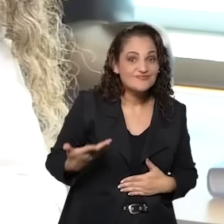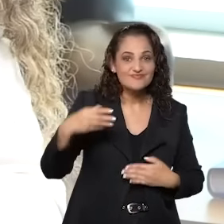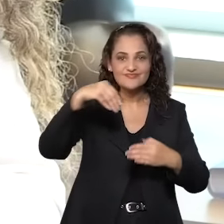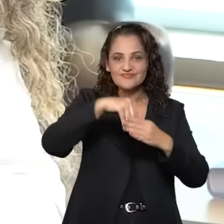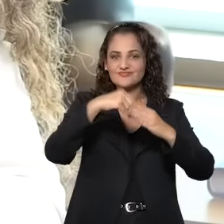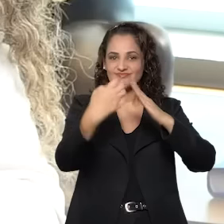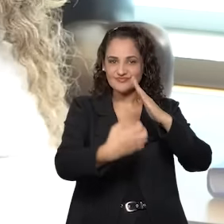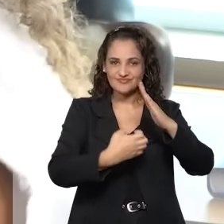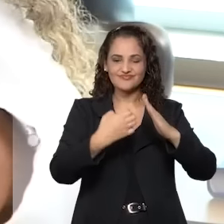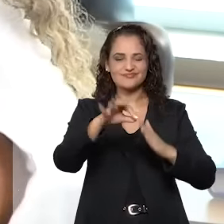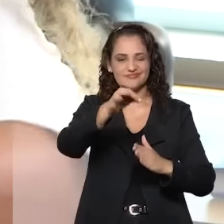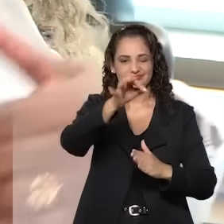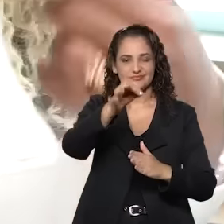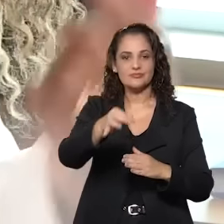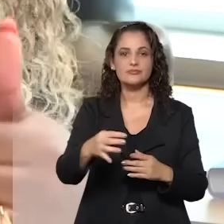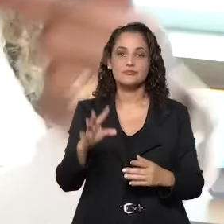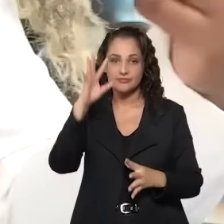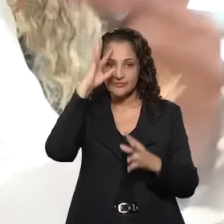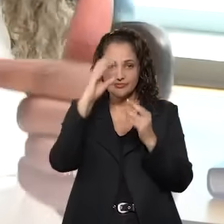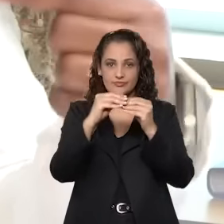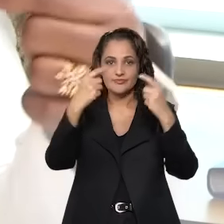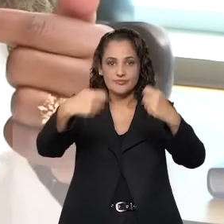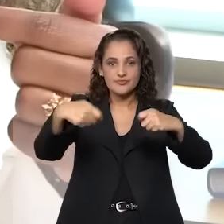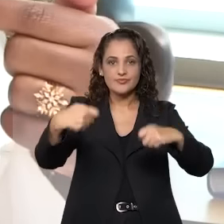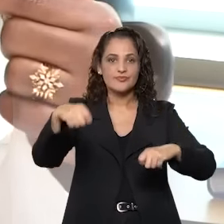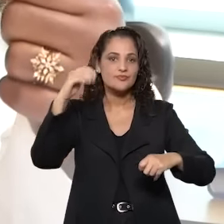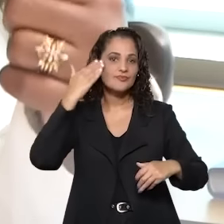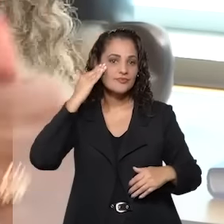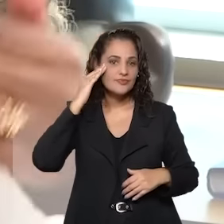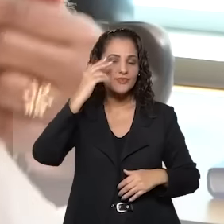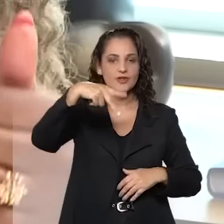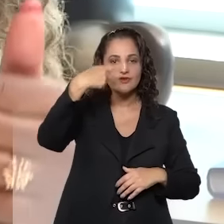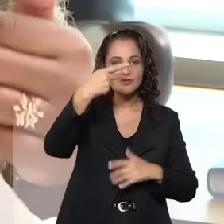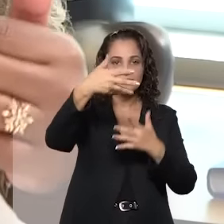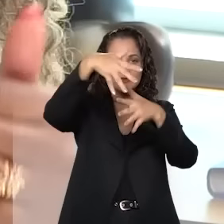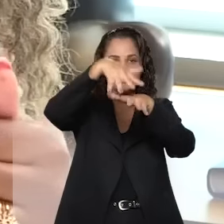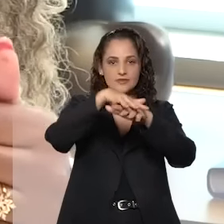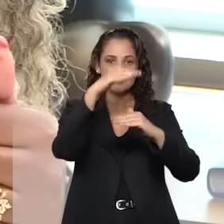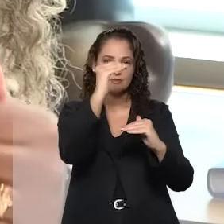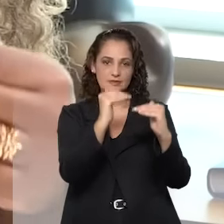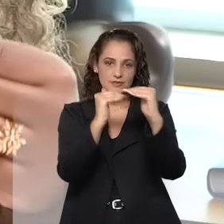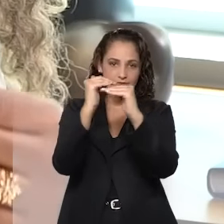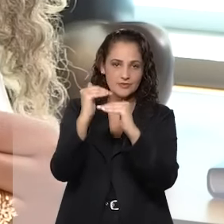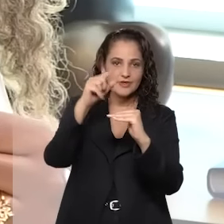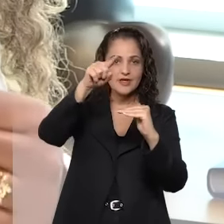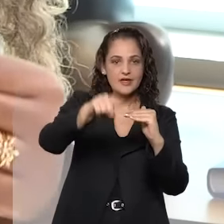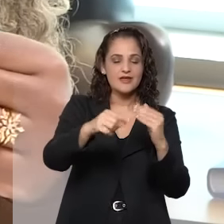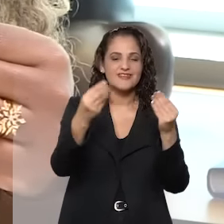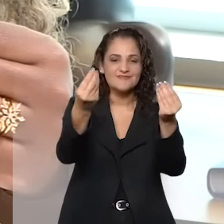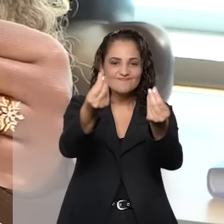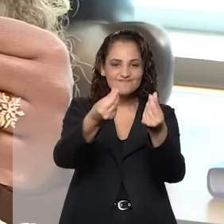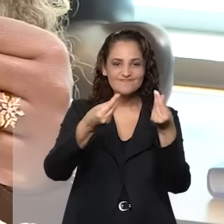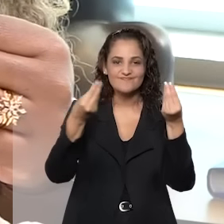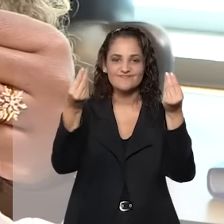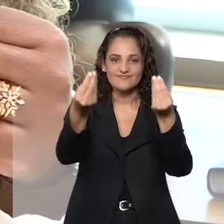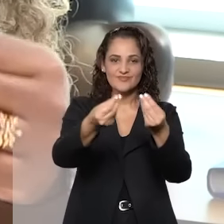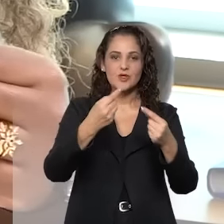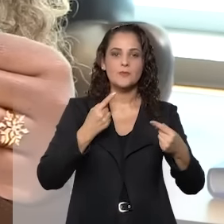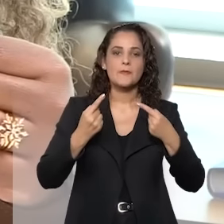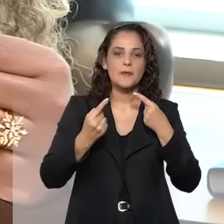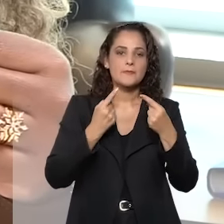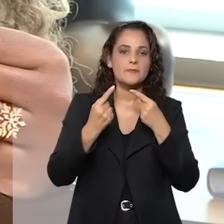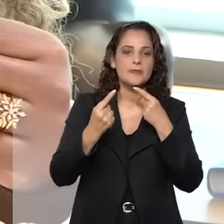dentro das organizações então a gente precisa entender que falar de inclusão de Equidade é um